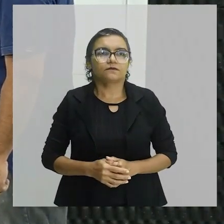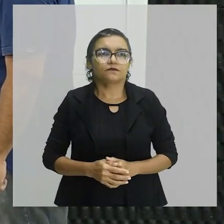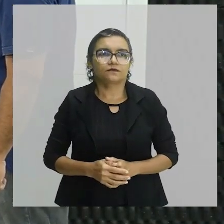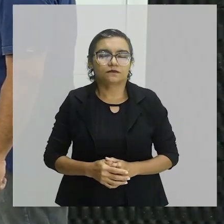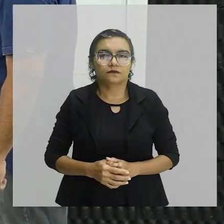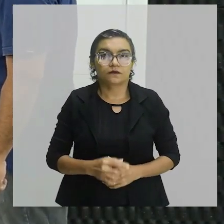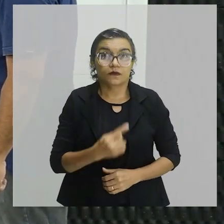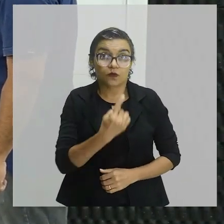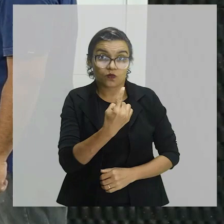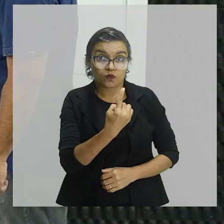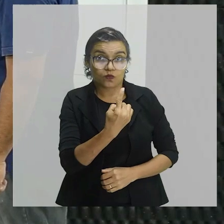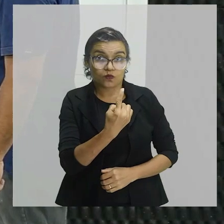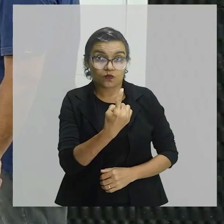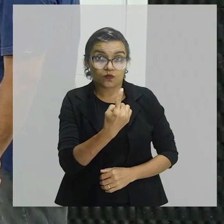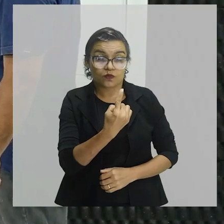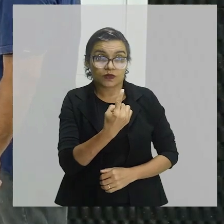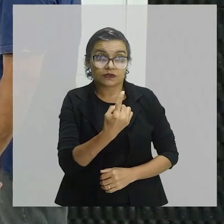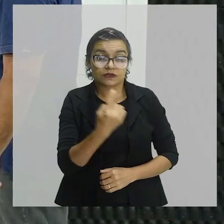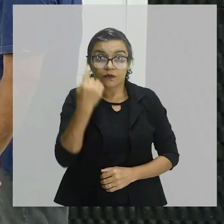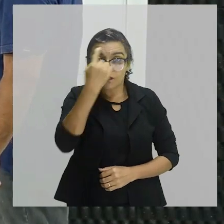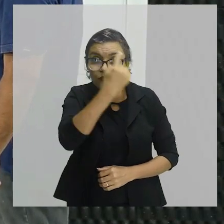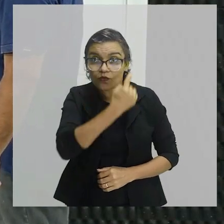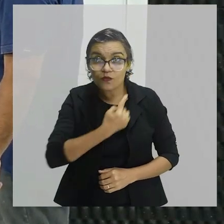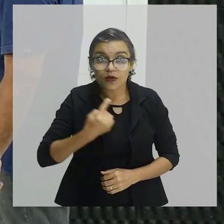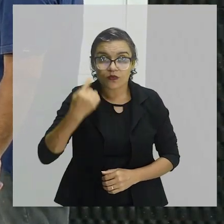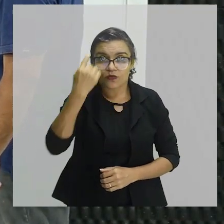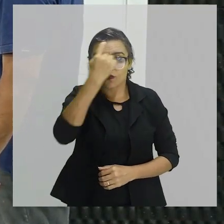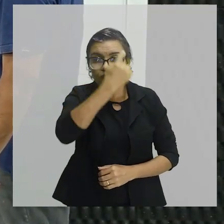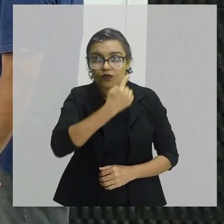1 hora tem